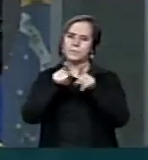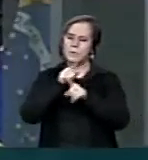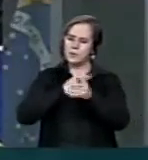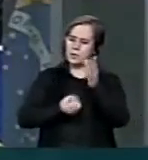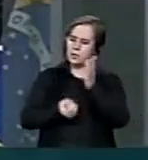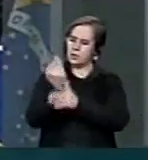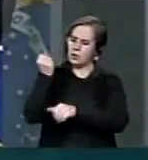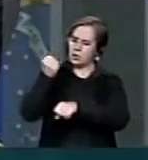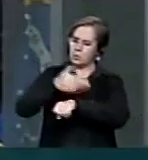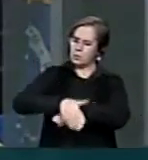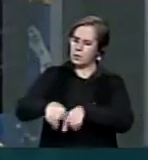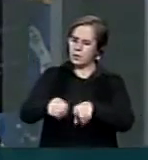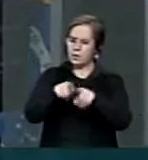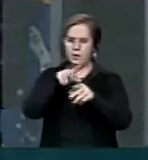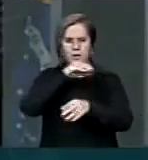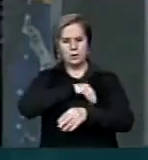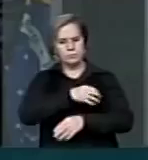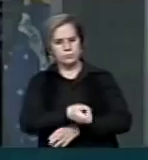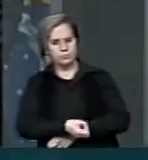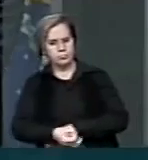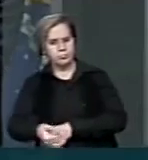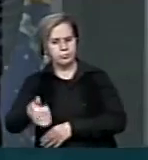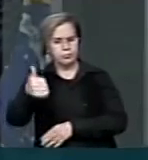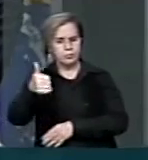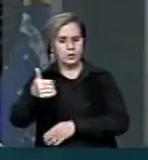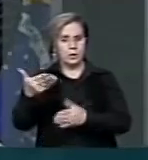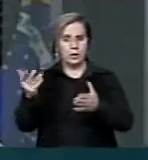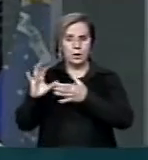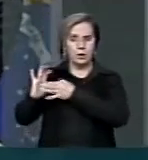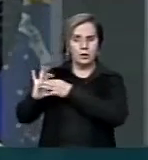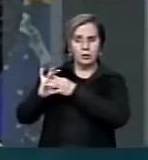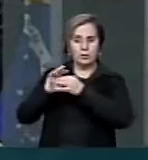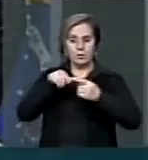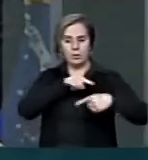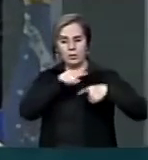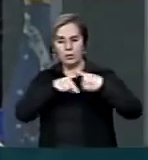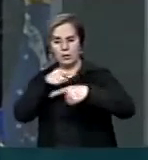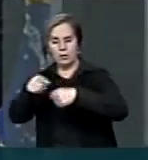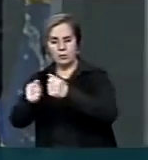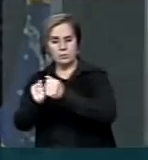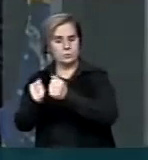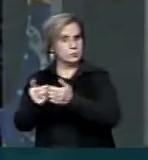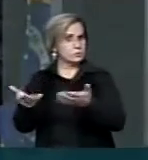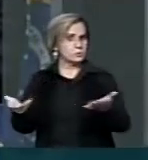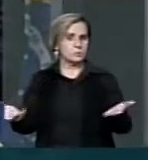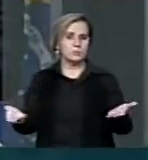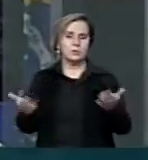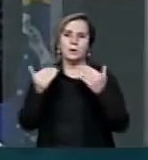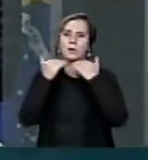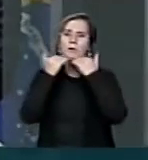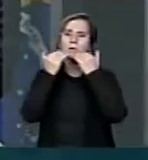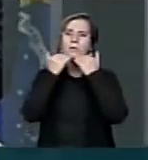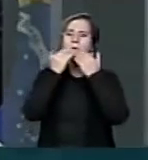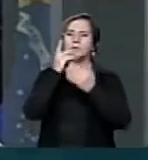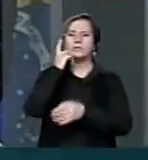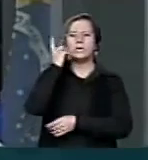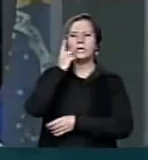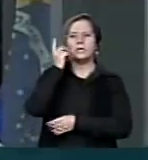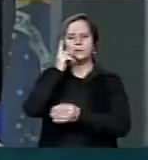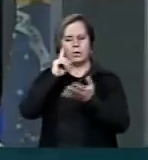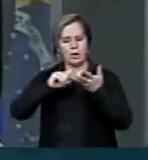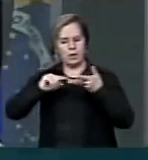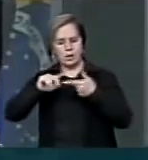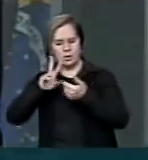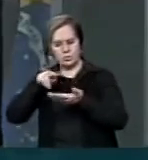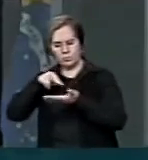emprego e, consequentemente, renda. Isso é uma cadeia ligada uma peça na outra. Não adianta deputados ou deputadas virem